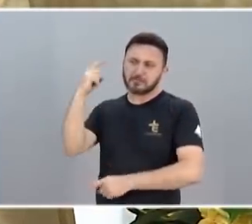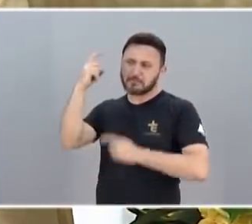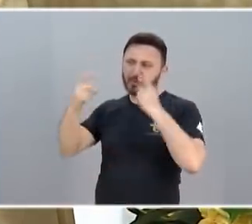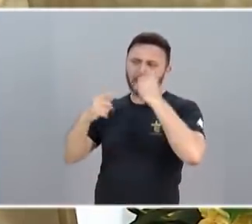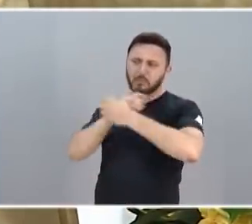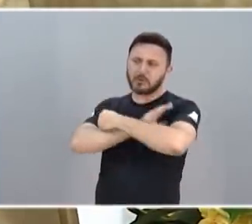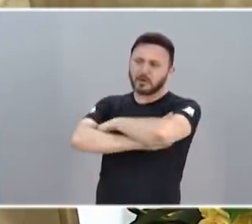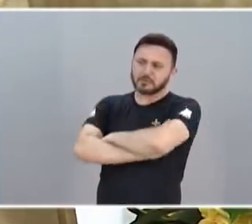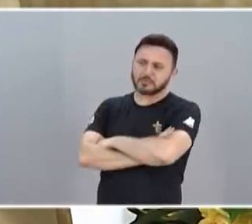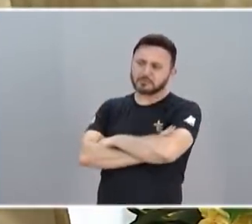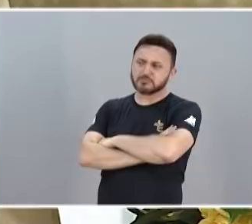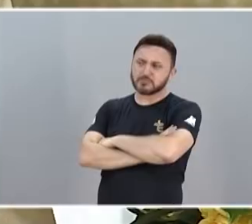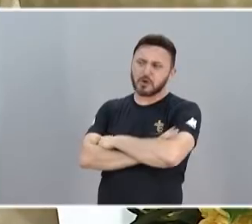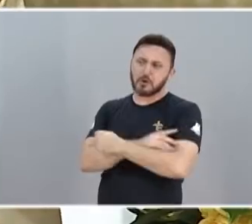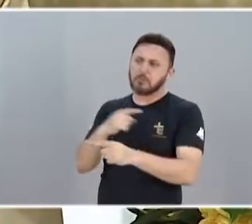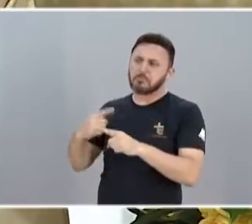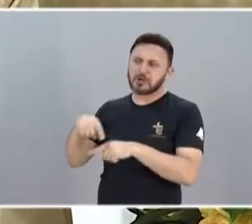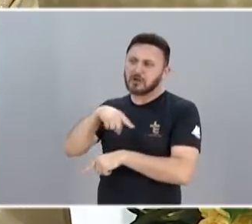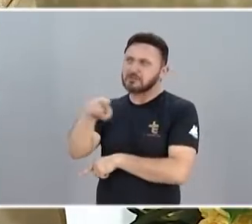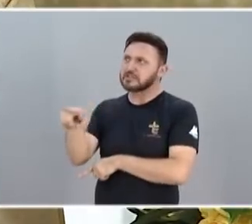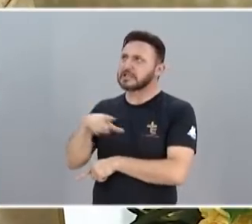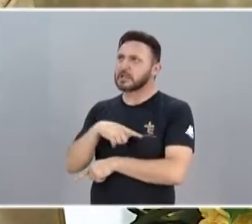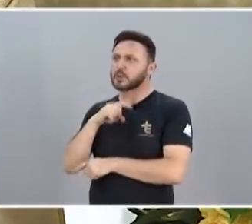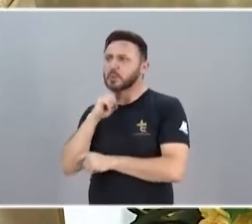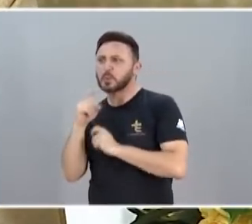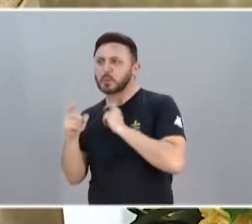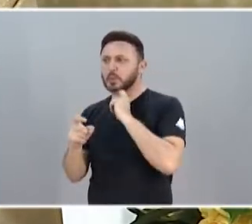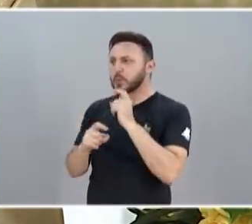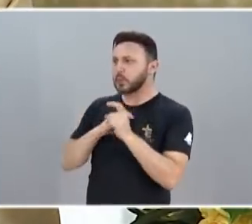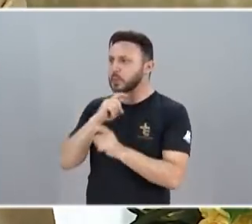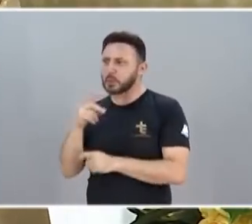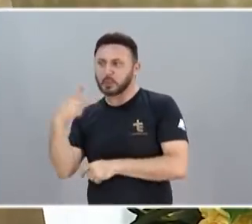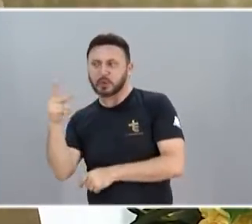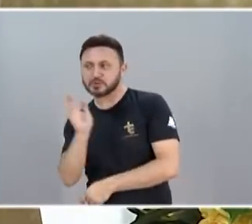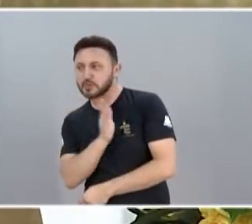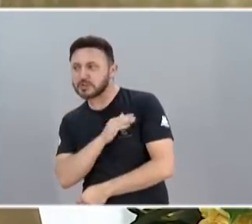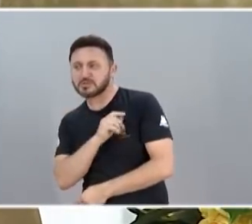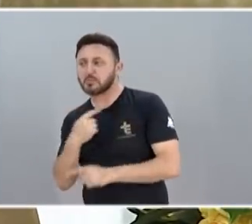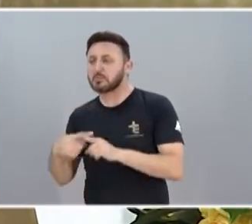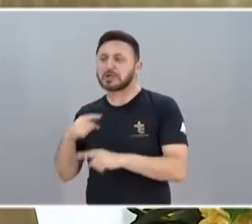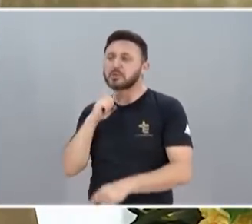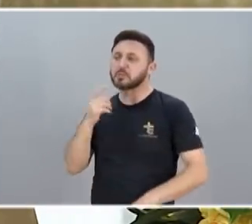preocupados? Por que tendes dúvidas em vosso coração?